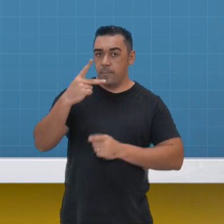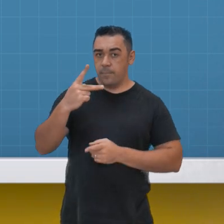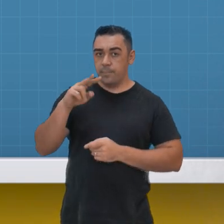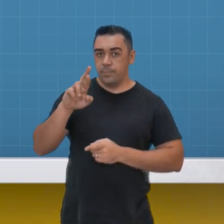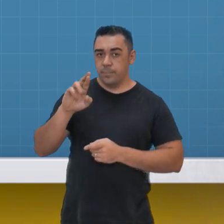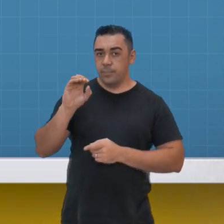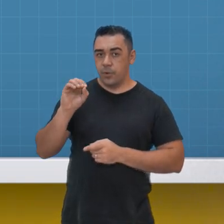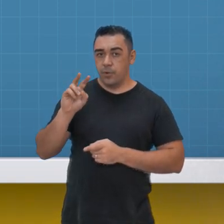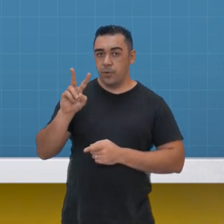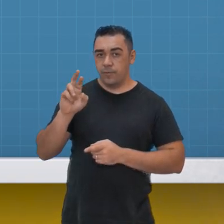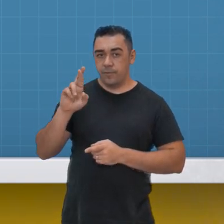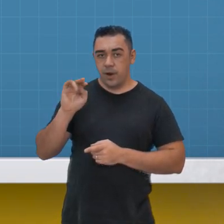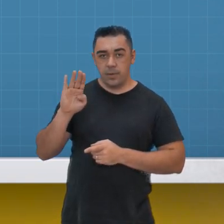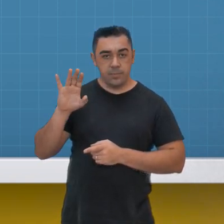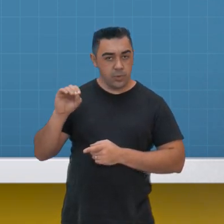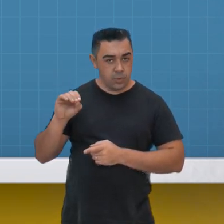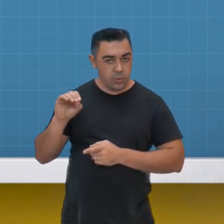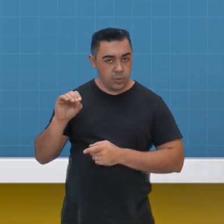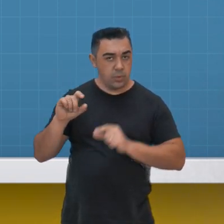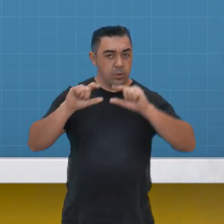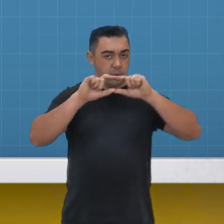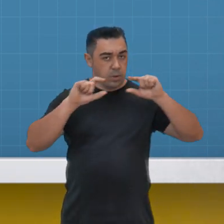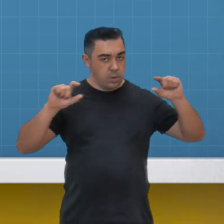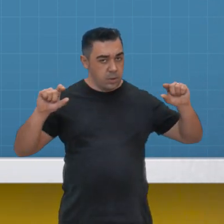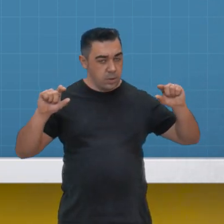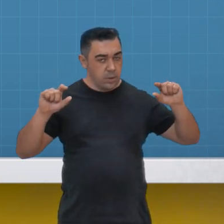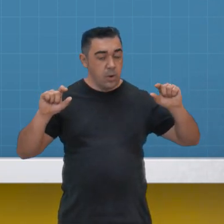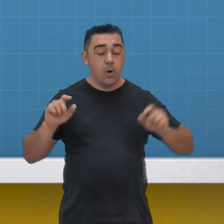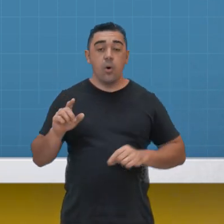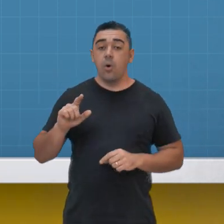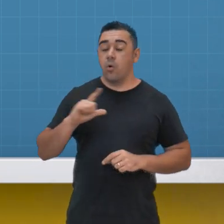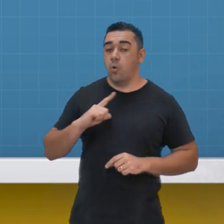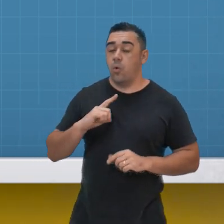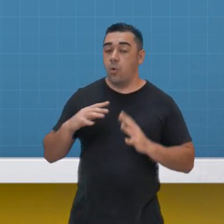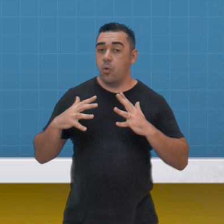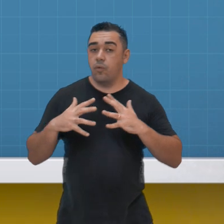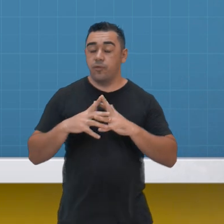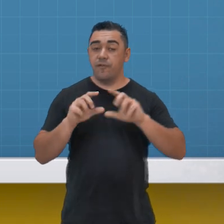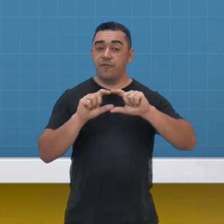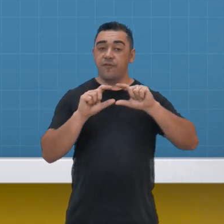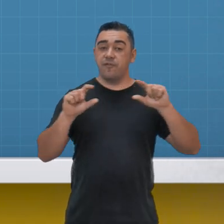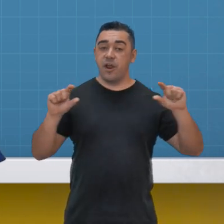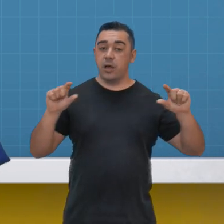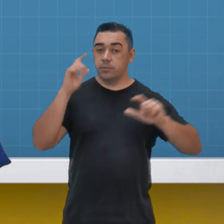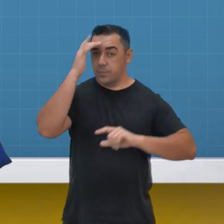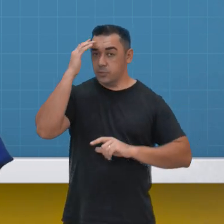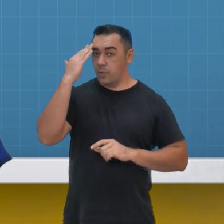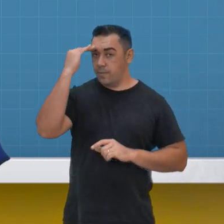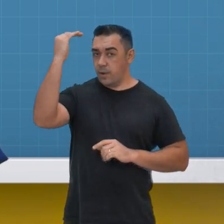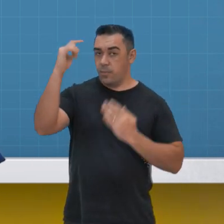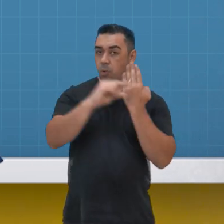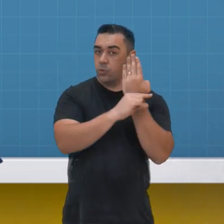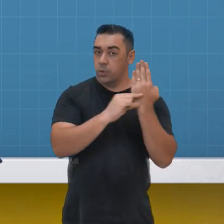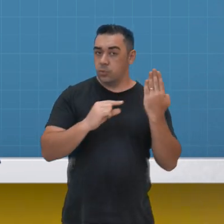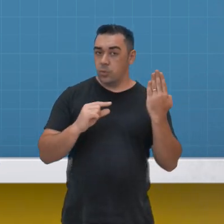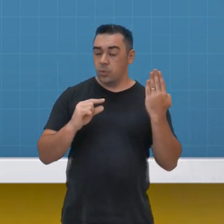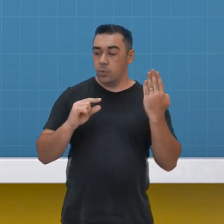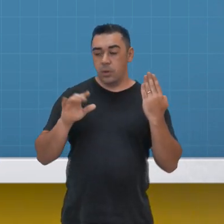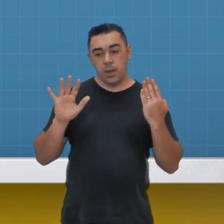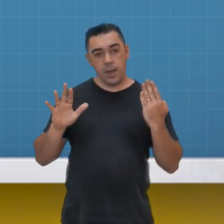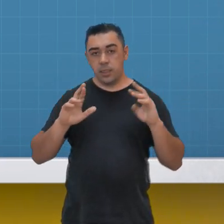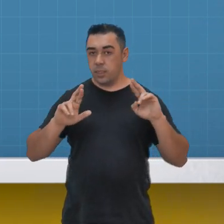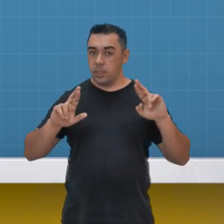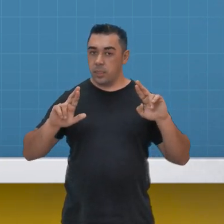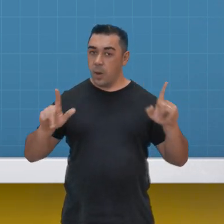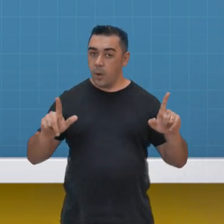provérbio com frase de gente famosa. Ah, porque fulano que é famoso falou isso. Não, isso